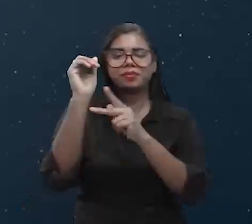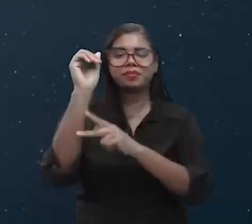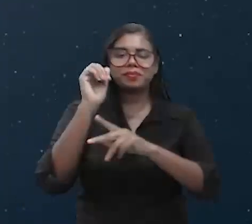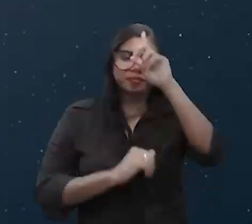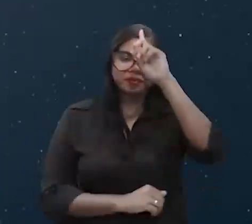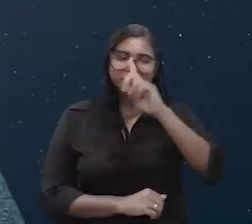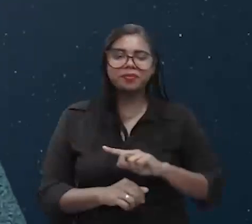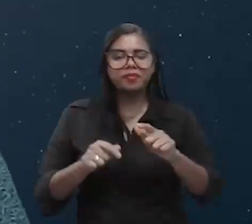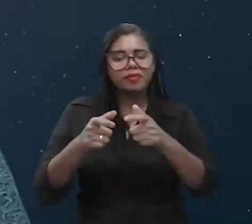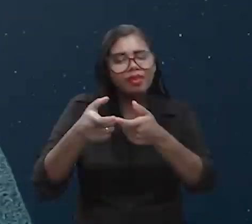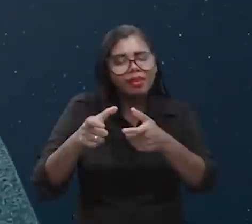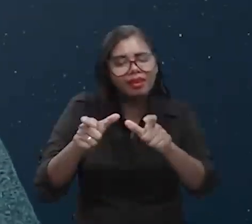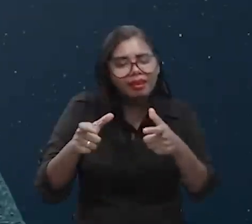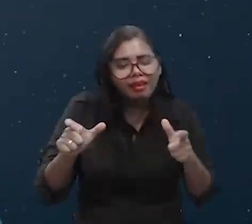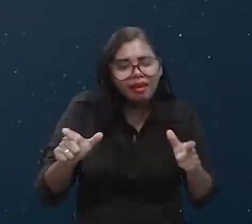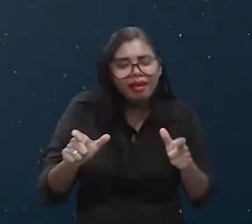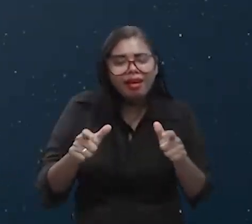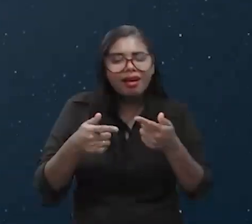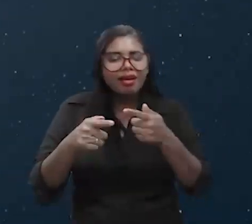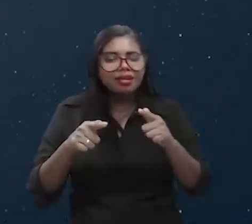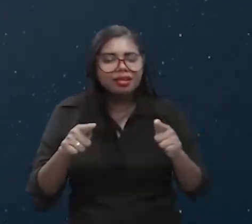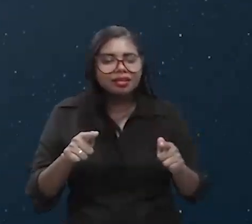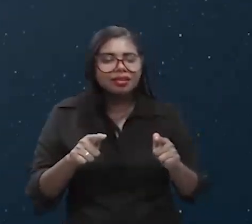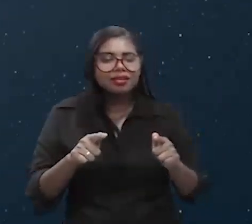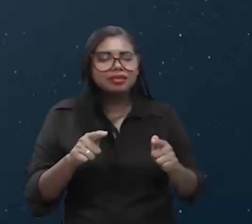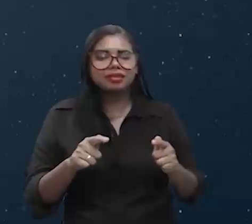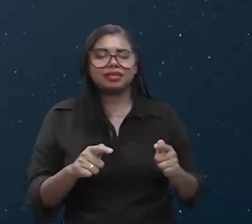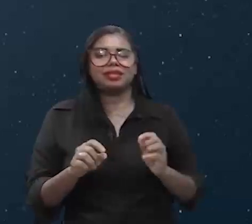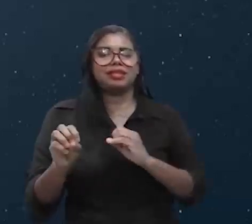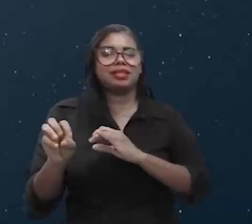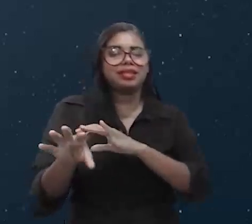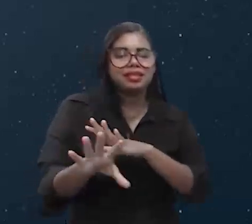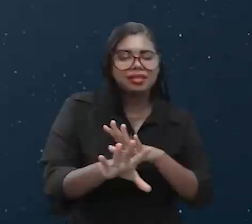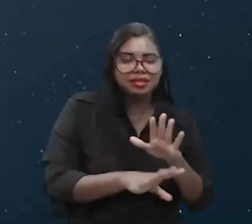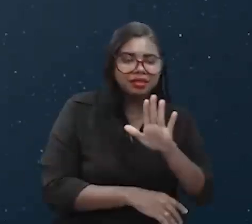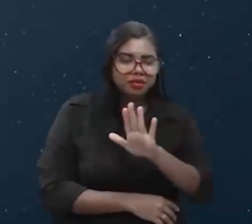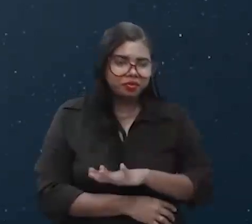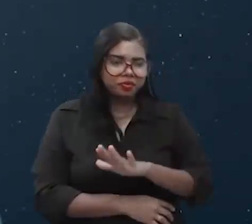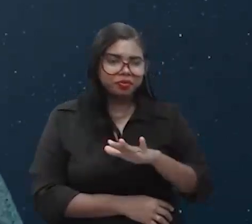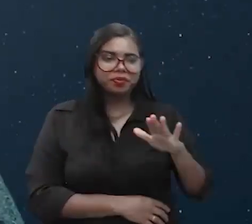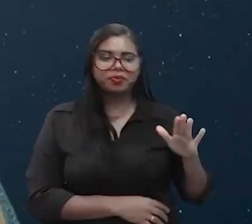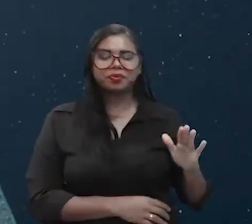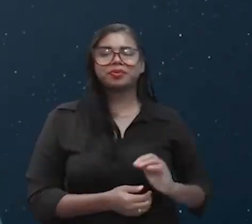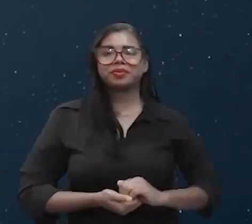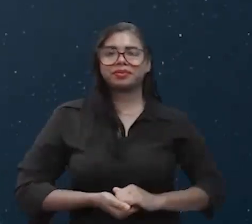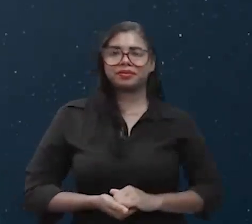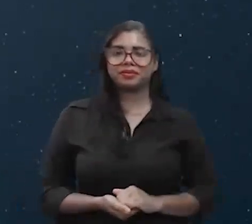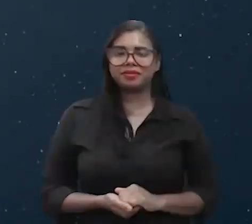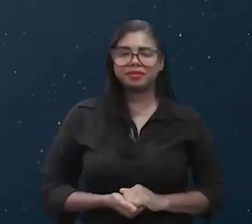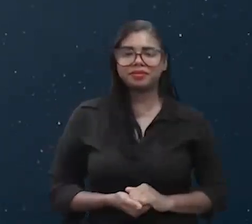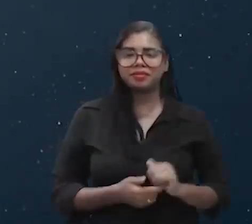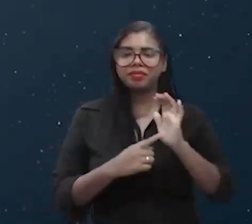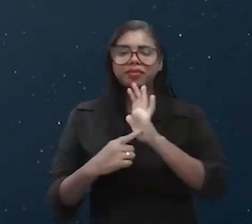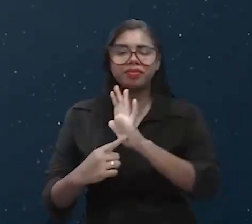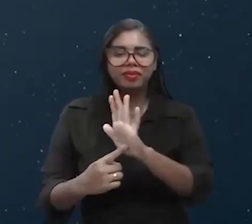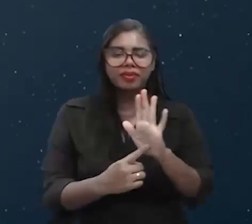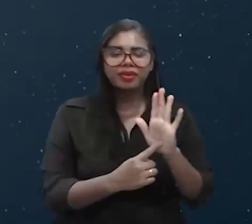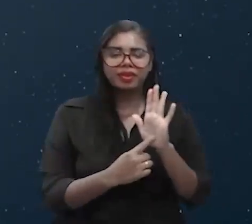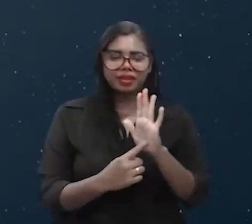gramática no sítio, os personagens do sítio ensinando gramática para as crianças. os personagens do